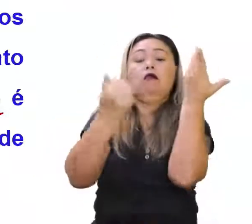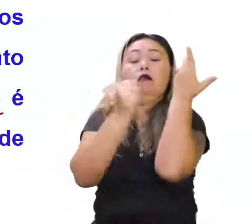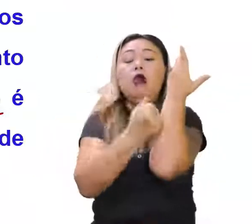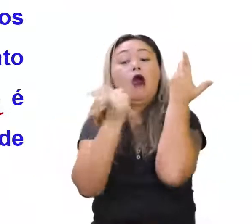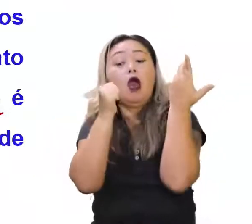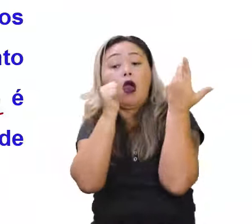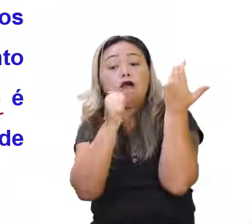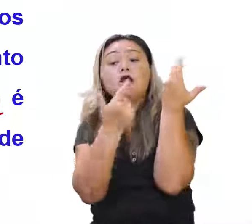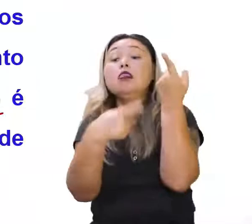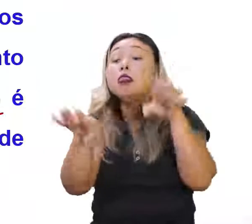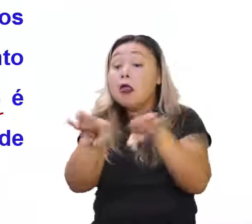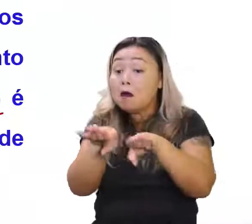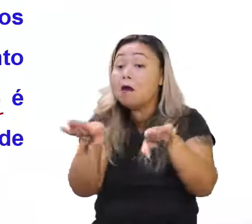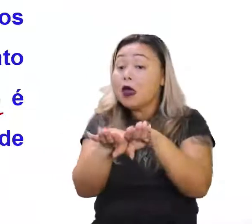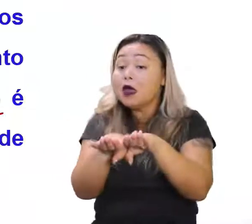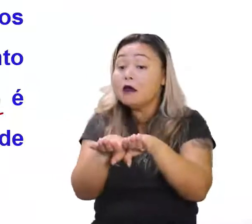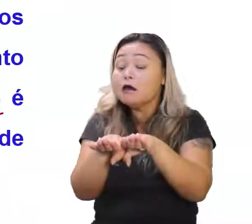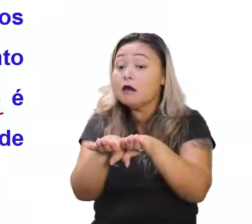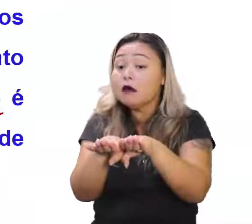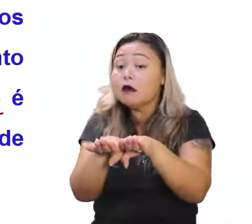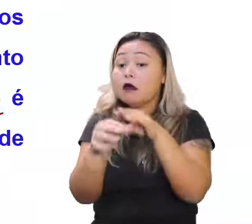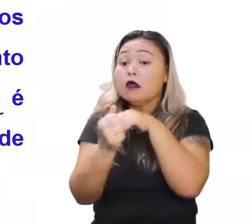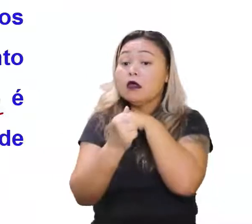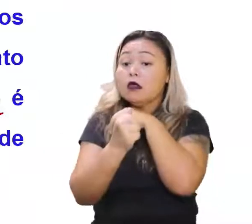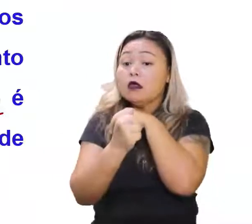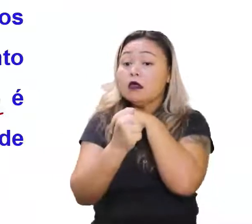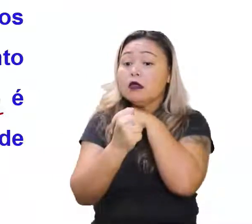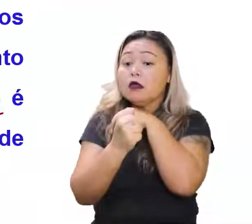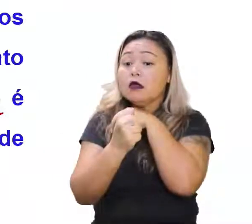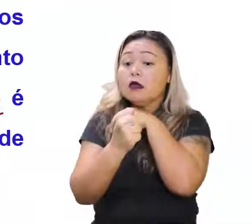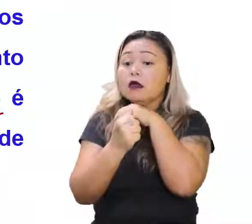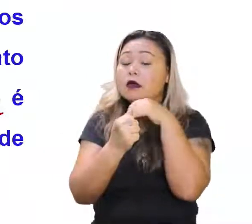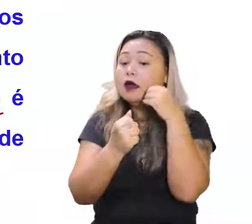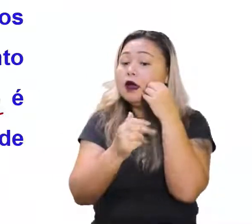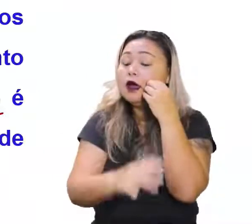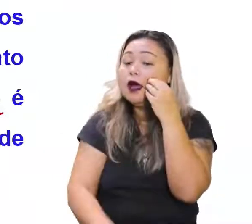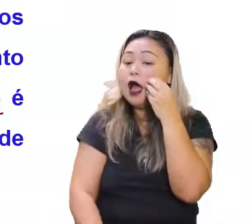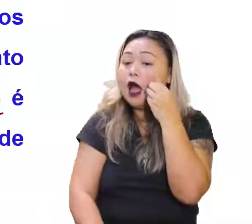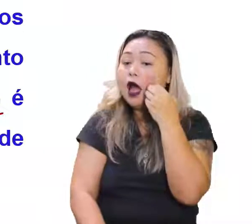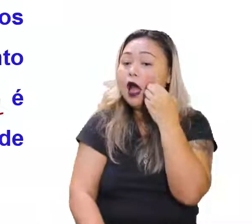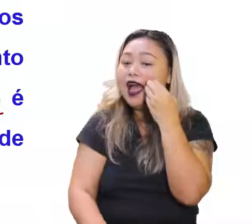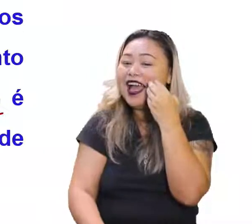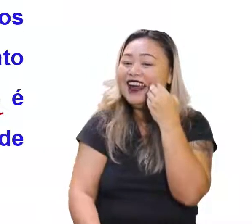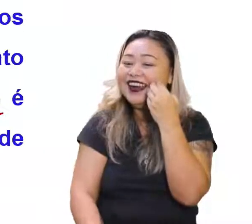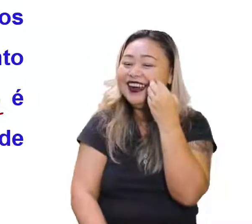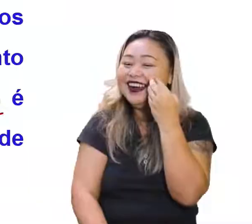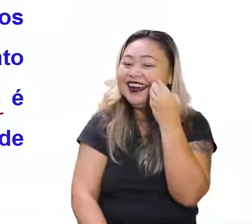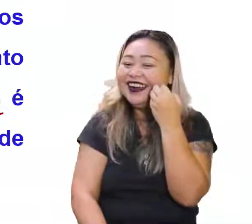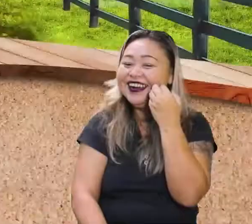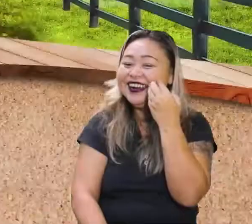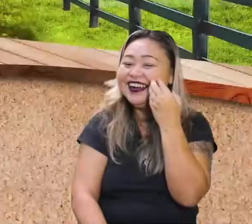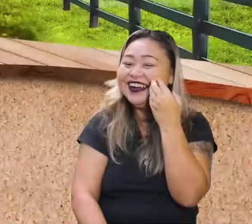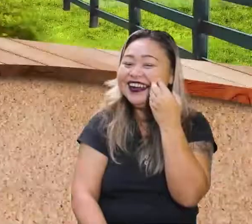boi, também. What? Agora que eu vi. Meu, olha isso aqui pro tio.